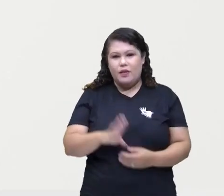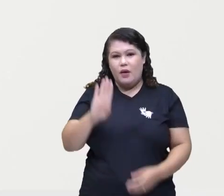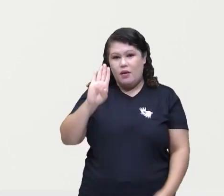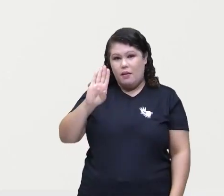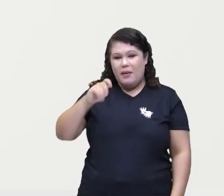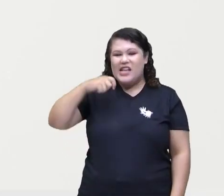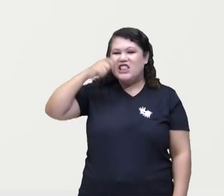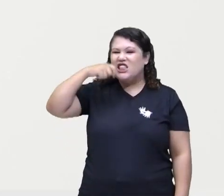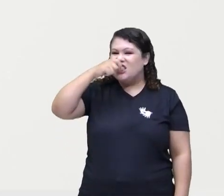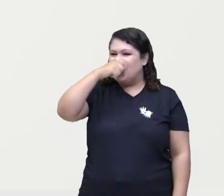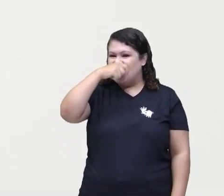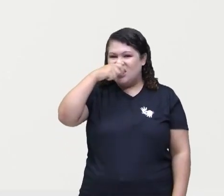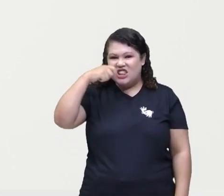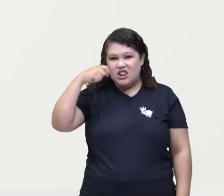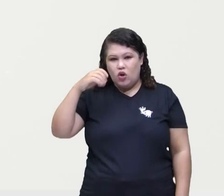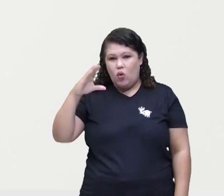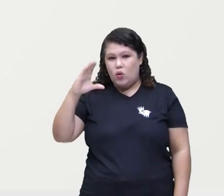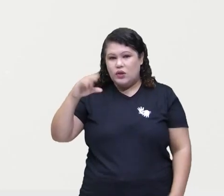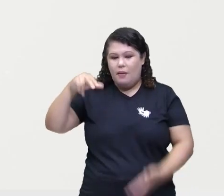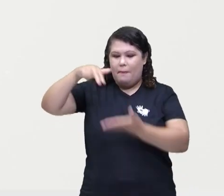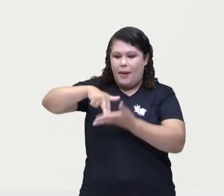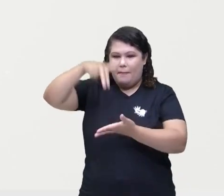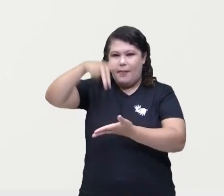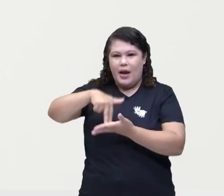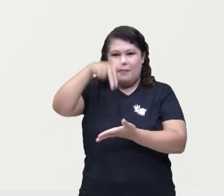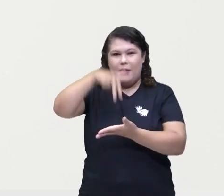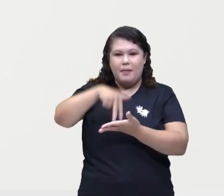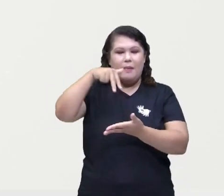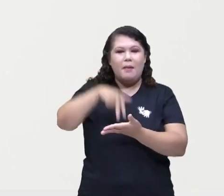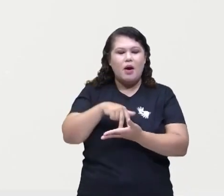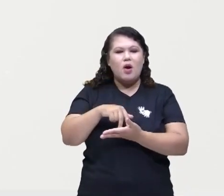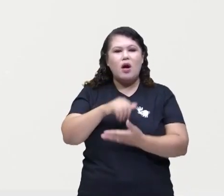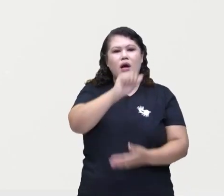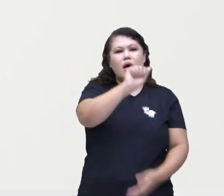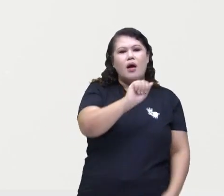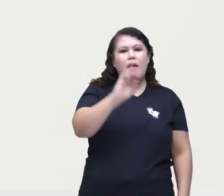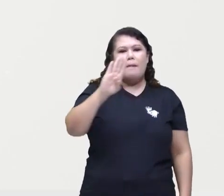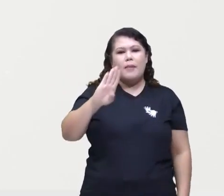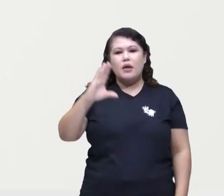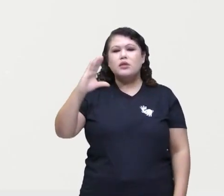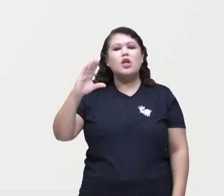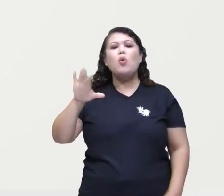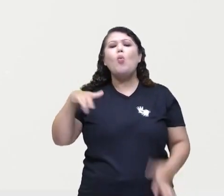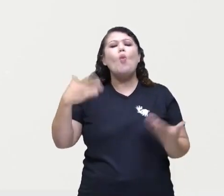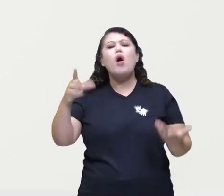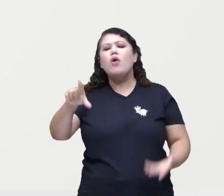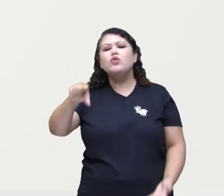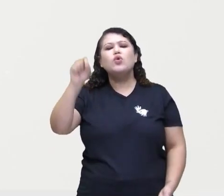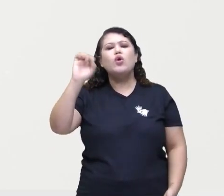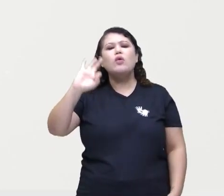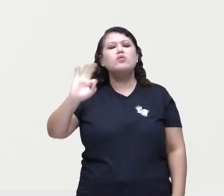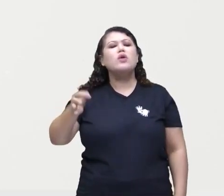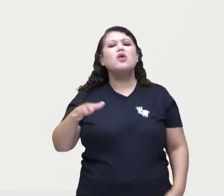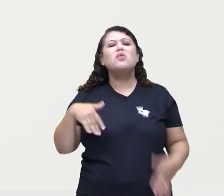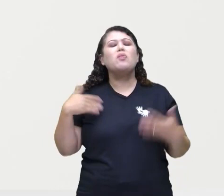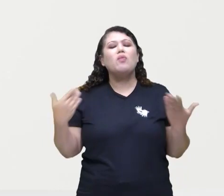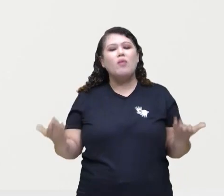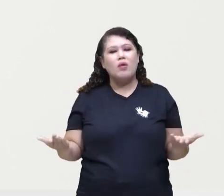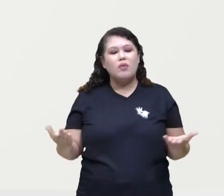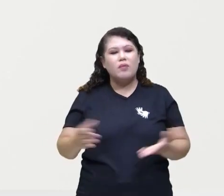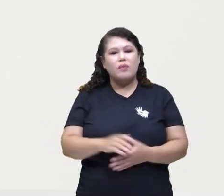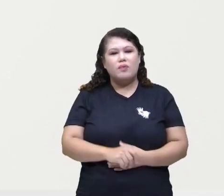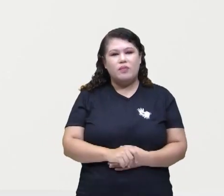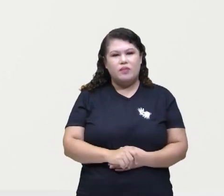os dentes. Ou letra C, pular. Qual dessas alternativas vocês escolheram? Ele vai, depois das